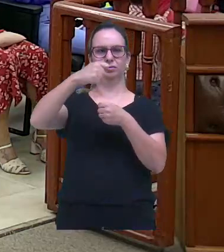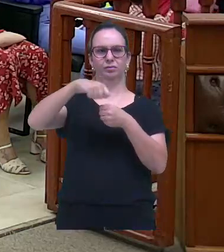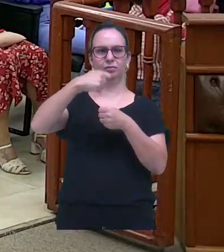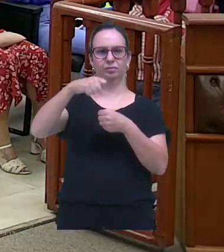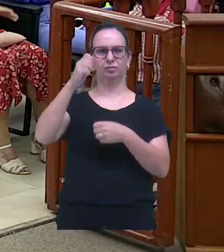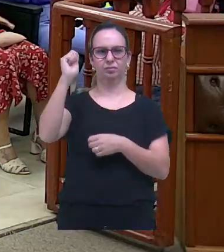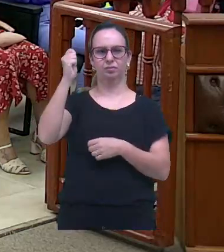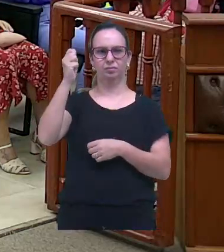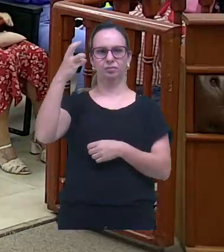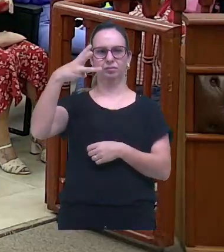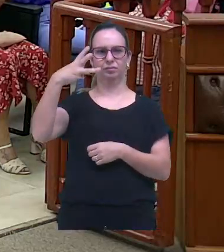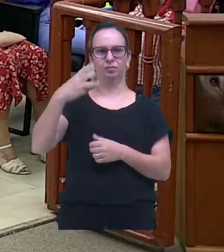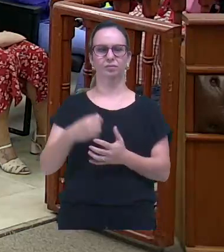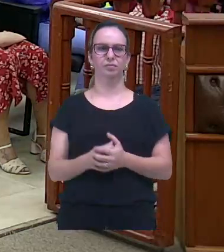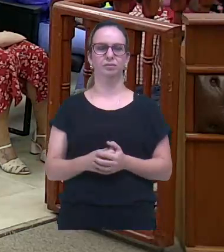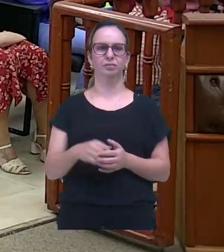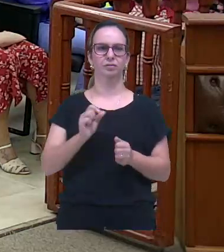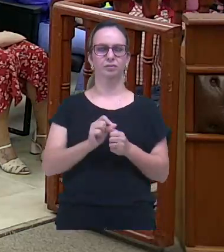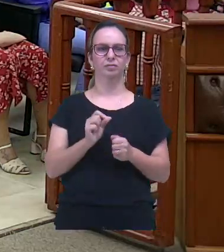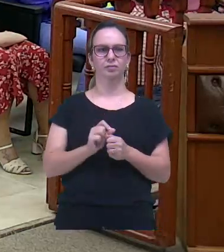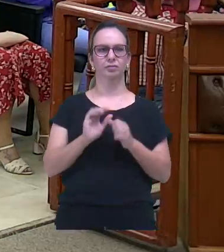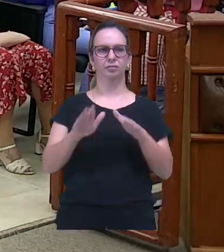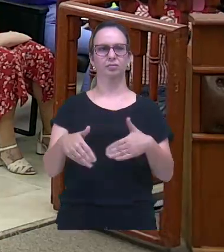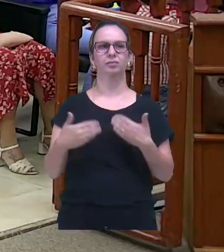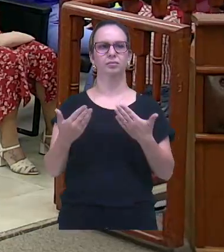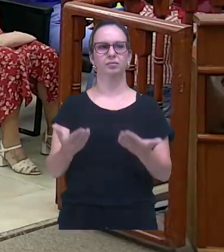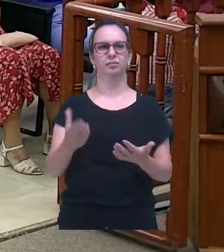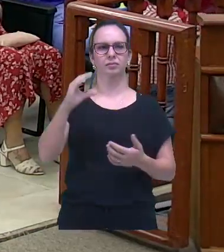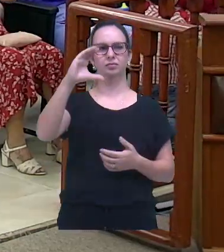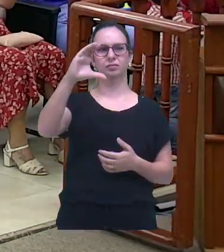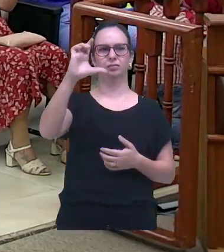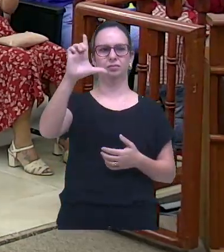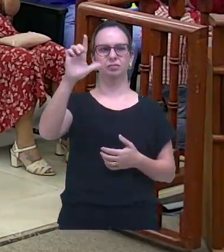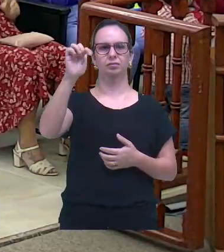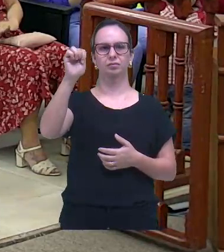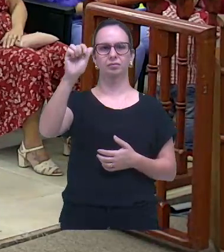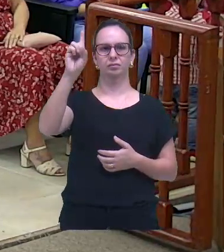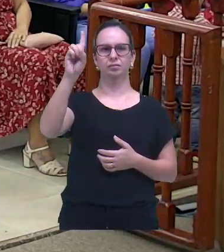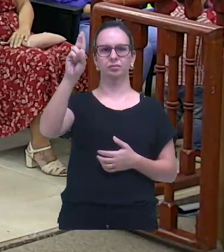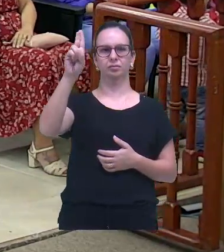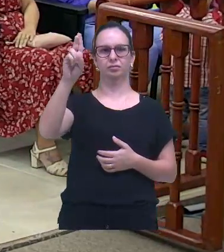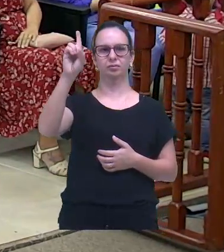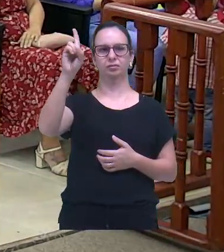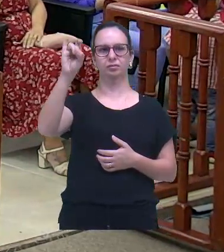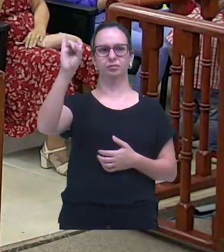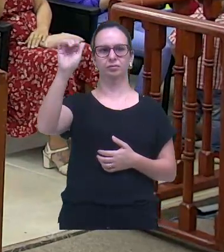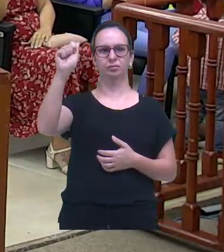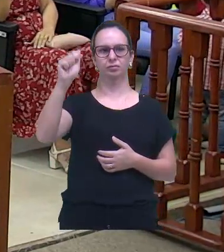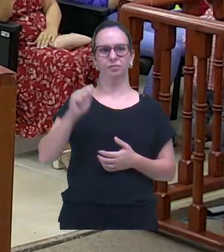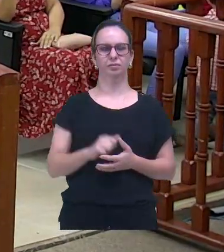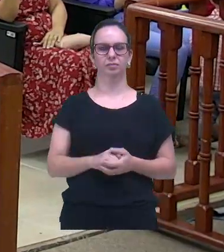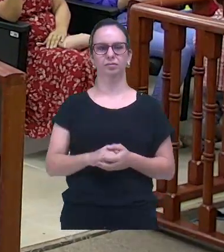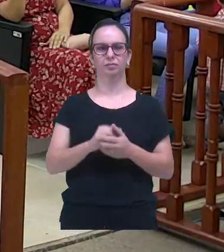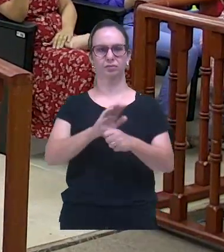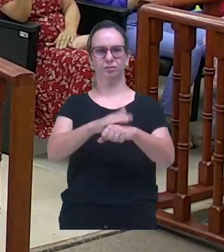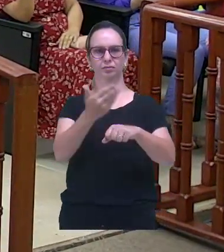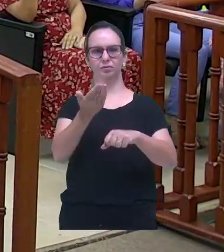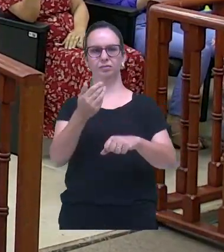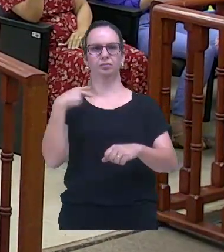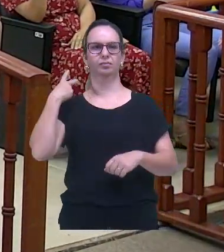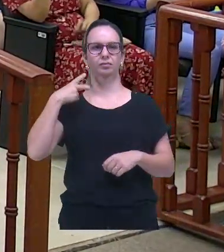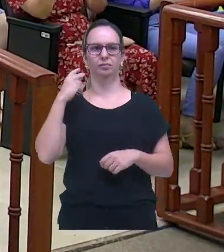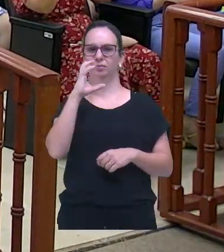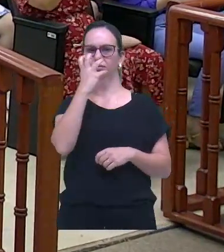Para fazer a entrega da medalha da doutora Cláudia Maria Rinhel, convido o vereador Alexandre Cobra Cirino Nicoliello